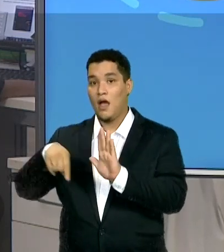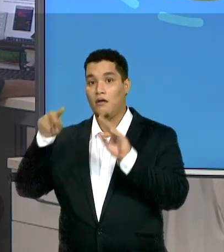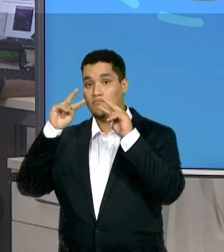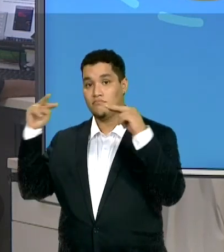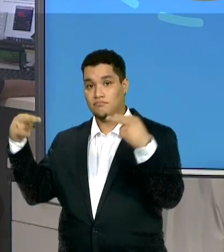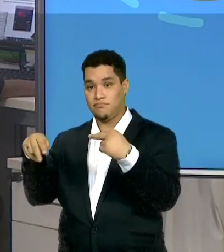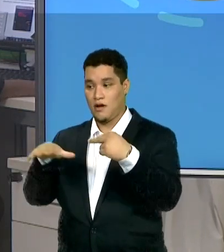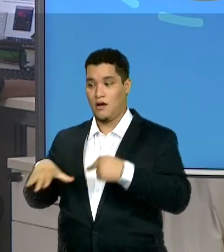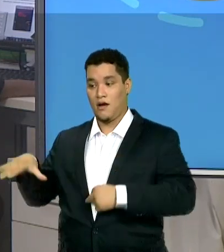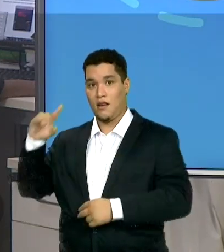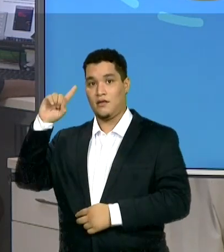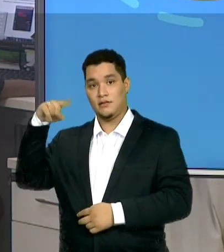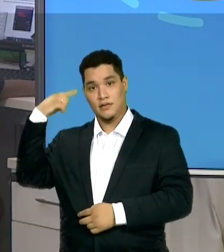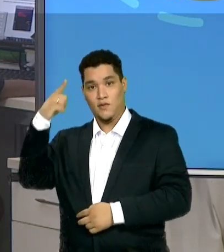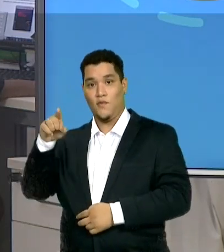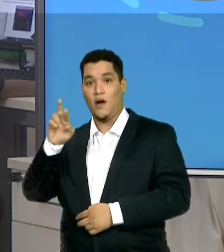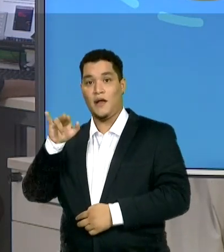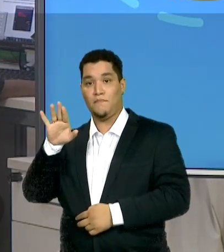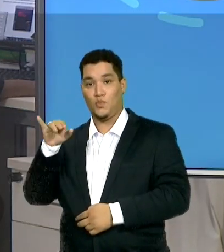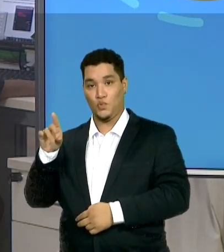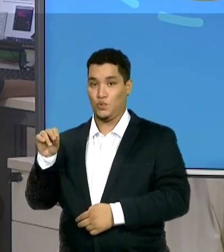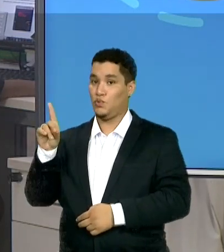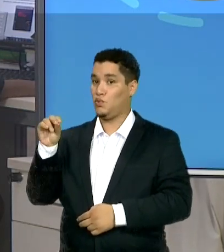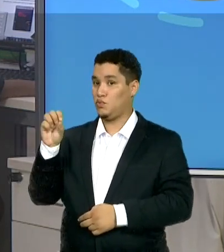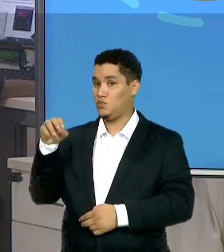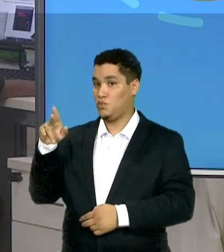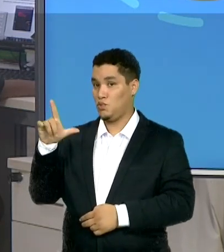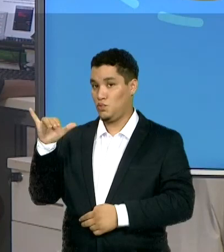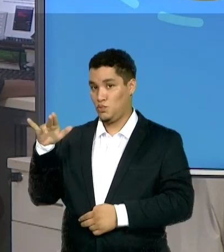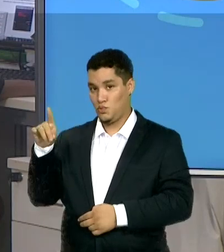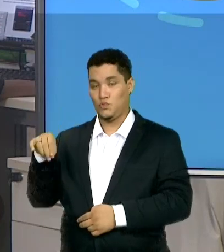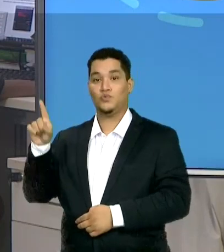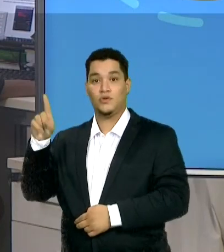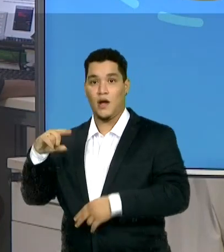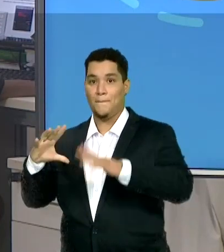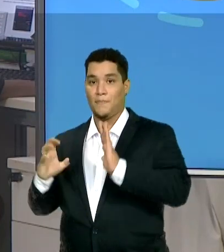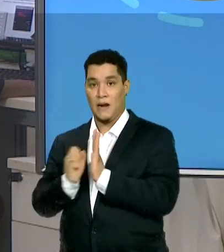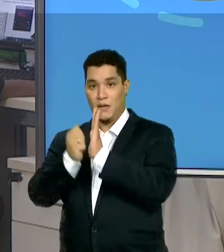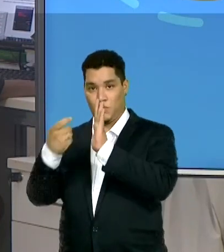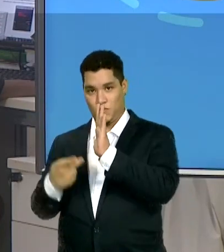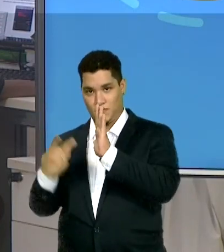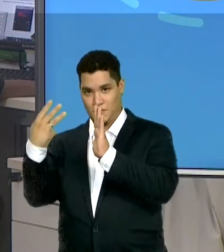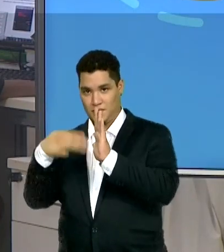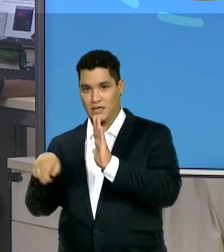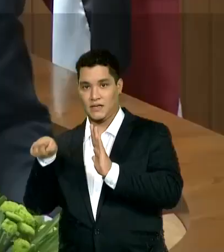São Raimundo Nonato dos Murundus como patrimônio cultural e imaterial do Estado.